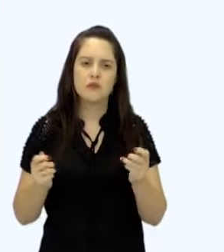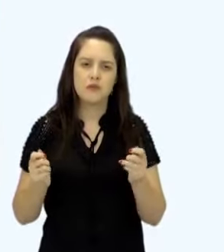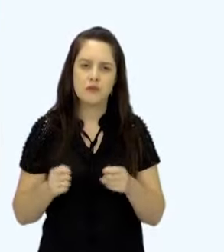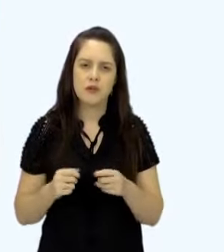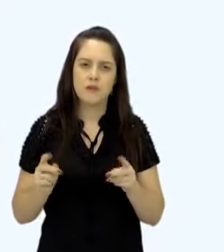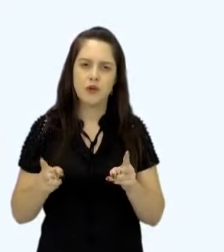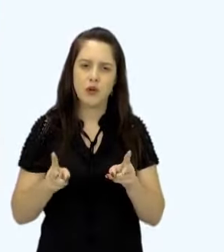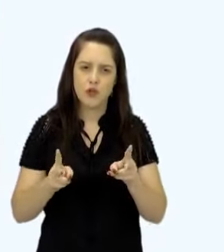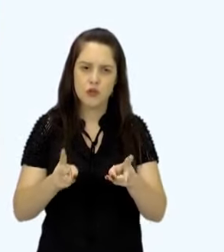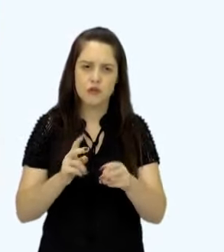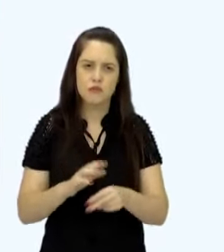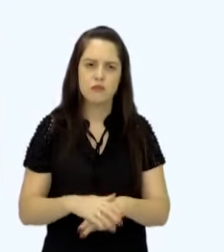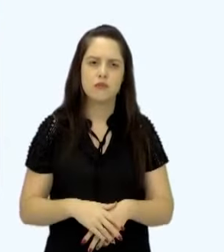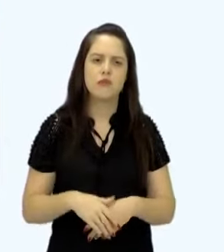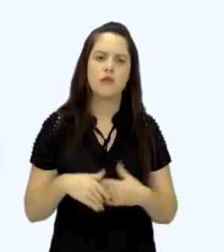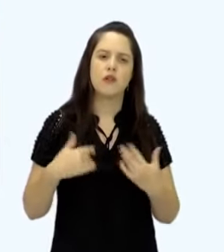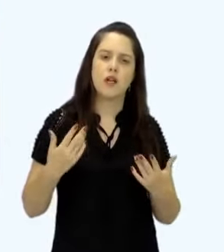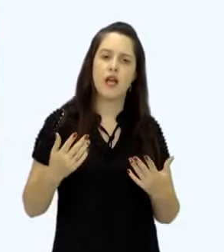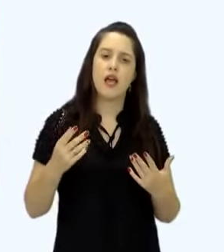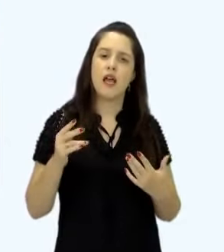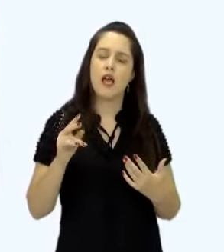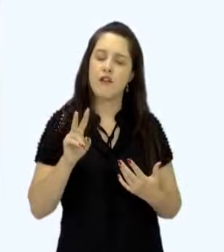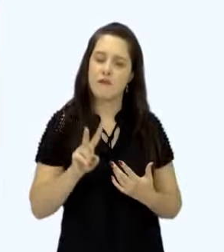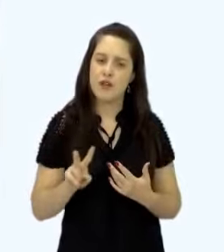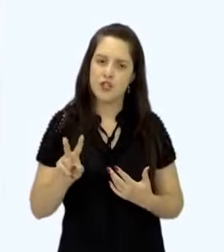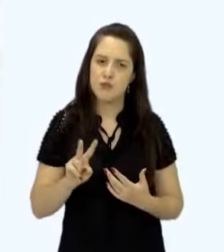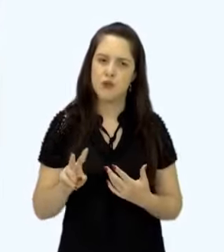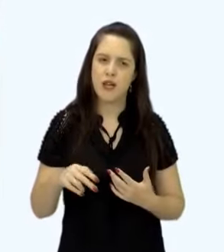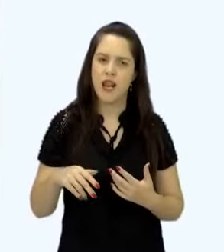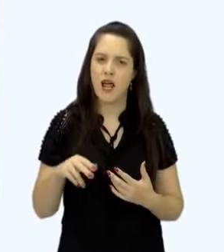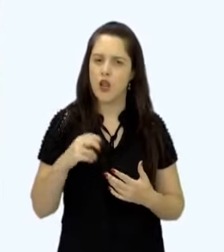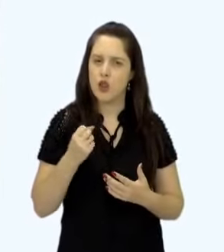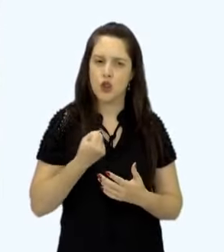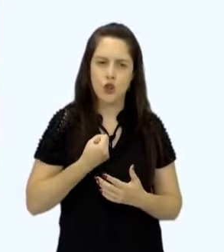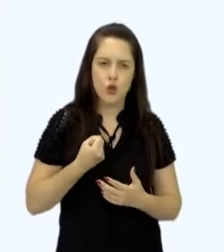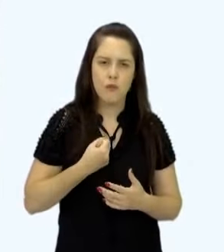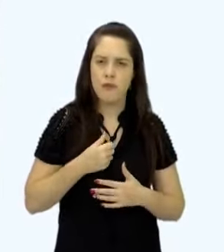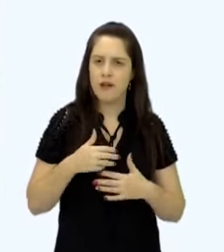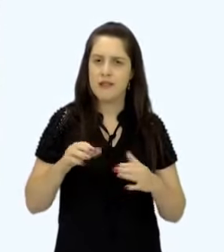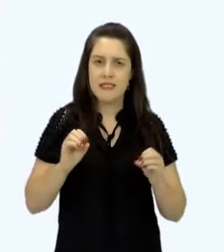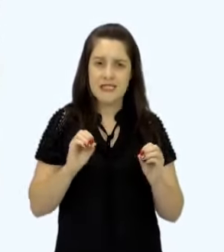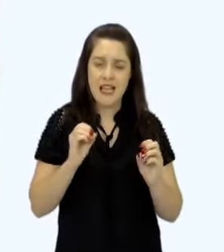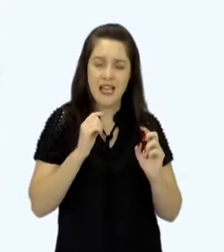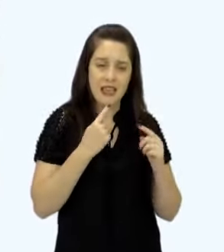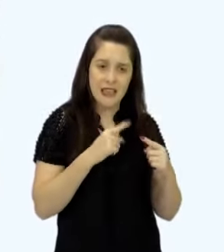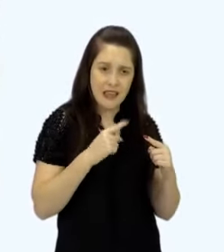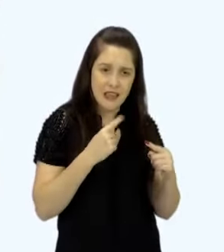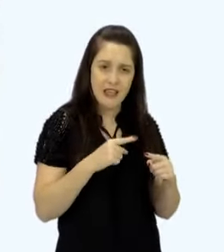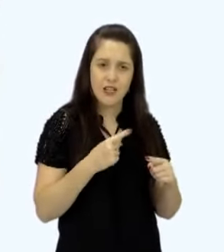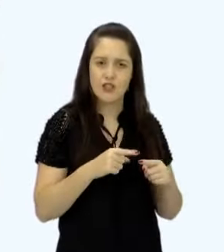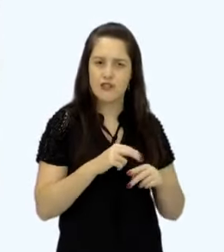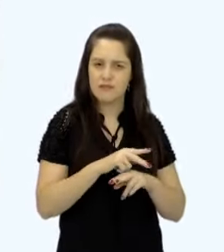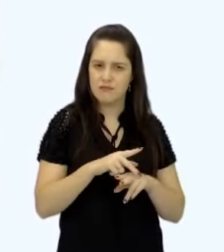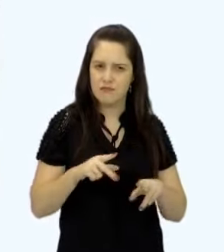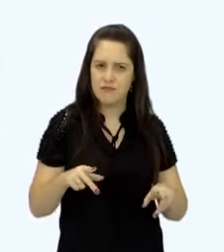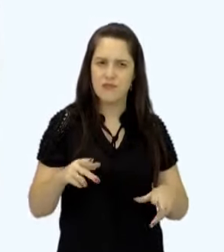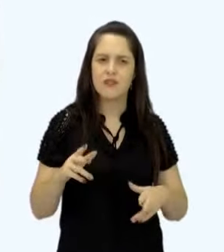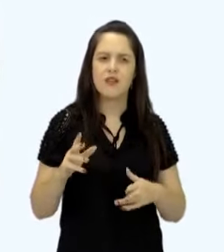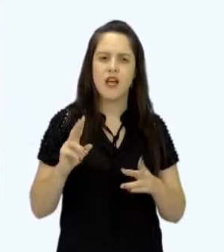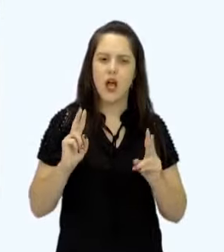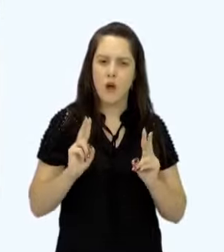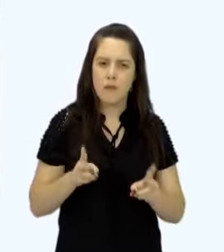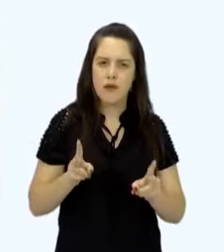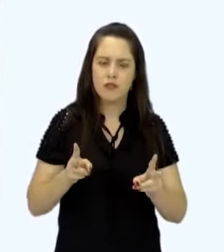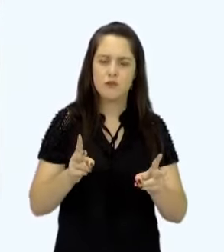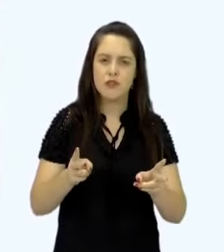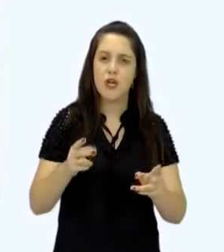Esse livro entra no vestibular com méritos, né? Recomendado pela crítica, pelos escritores, e ao mesmo tempo preservando